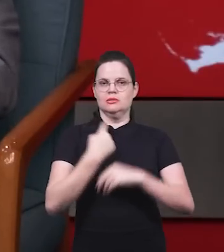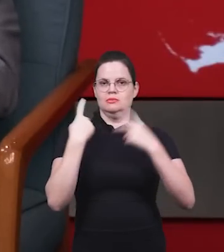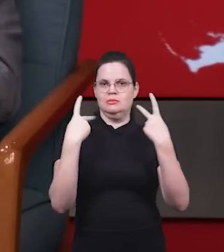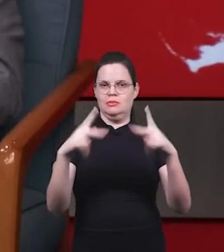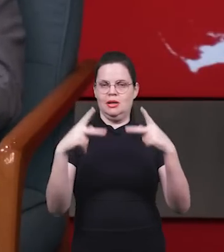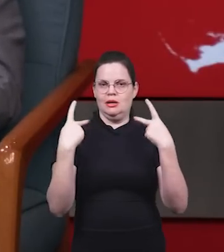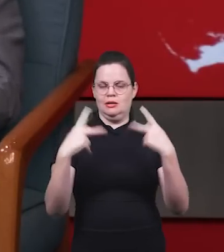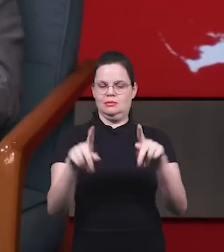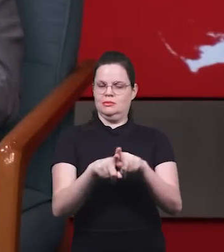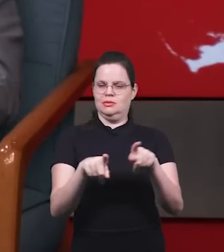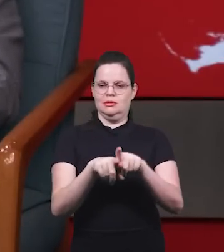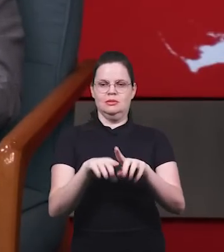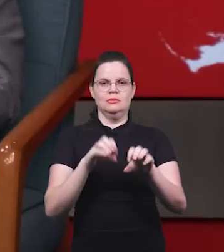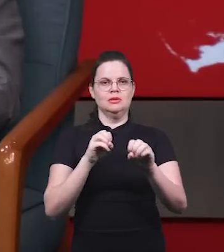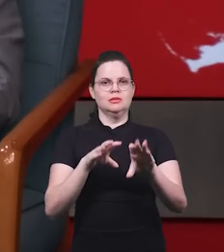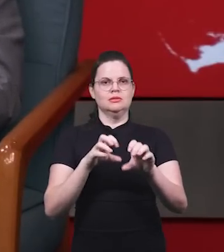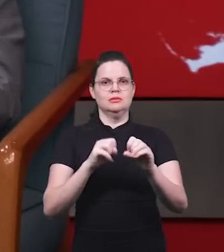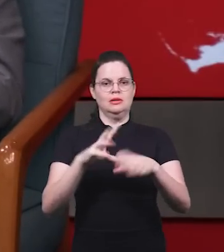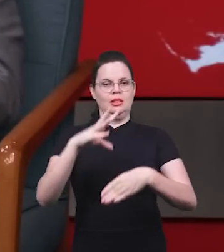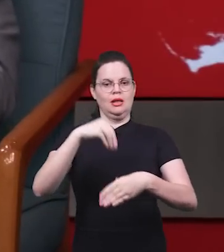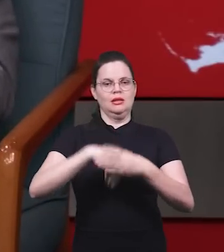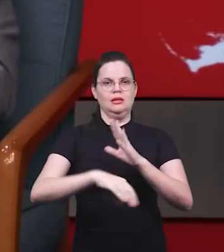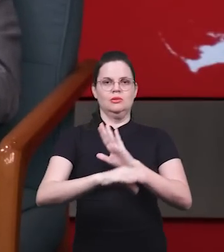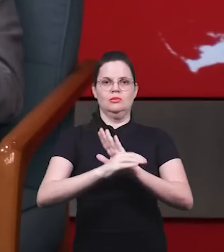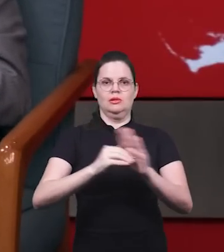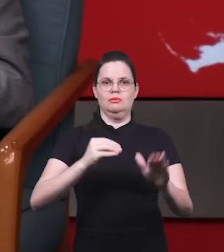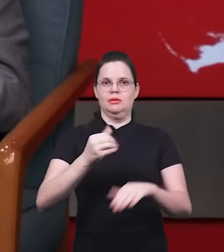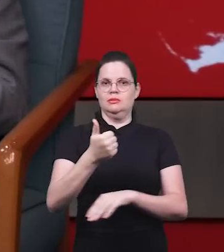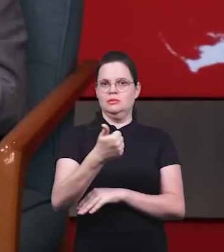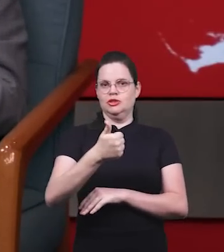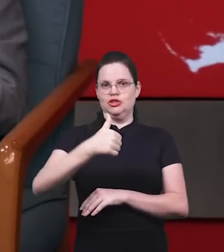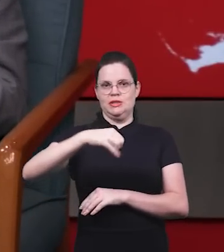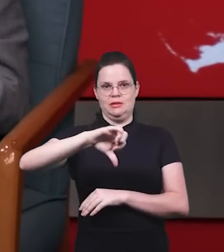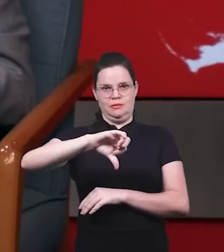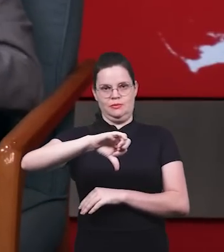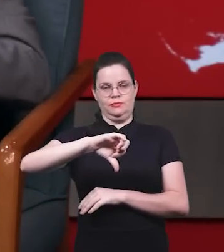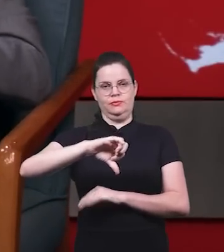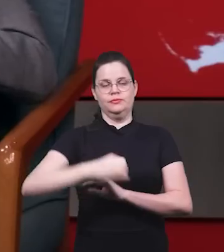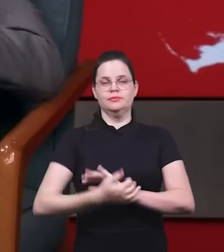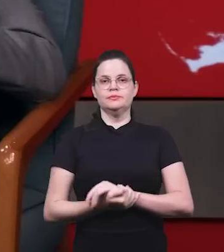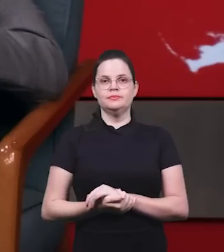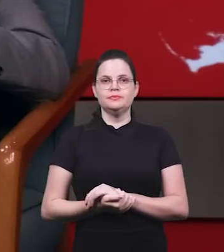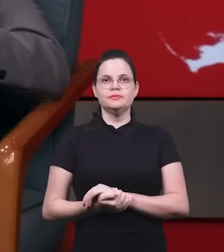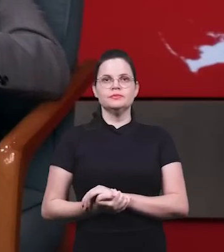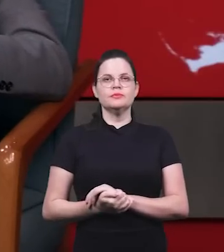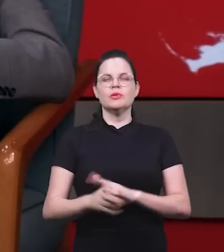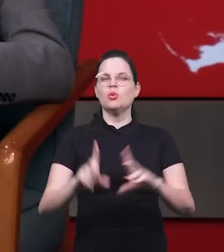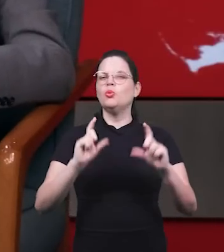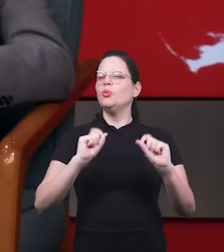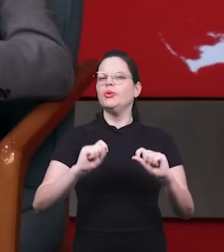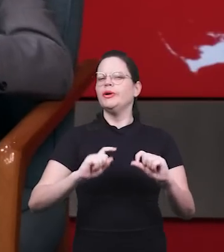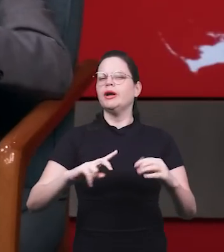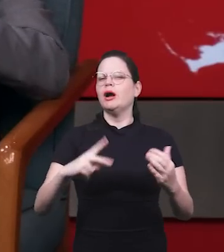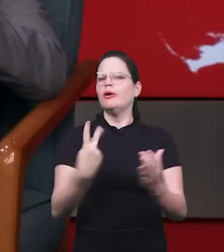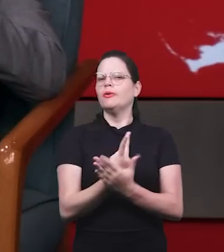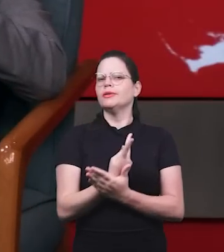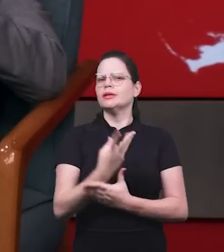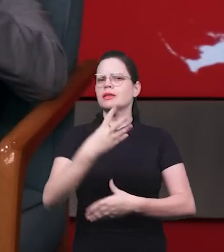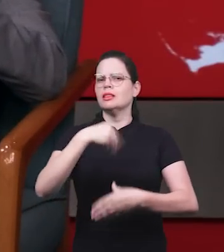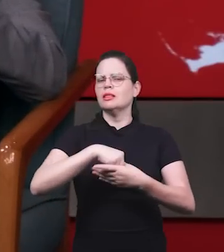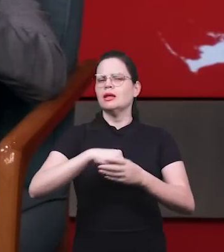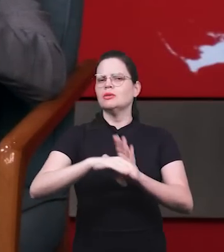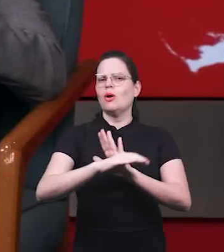que nós pregamos e ensinamos, está no capítulo 19. O que acontece no